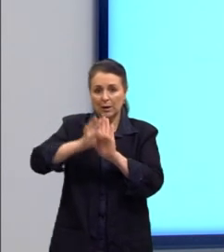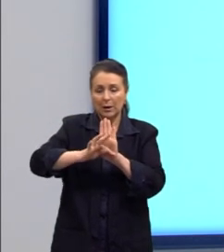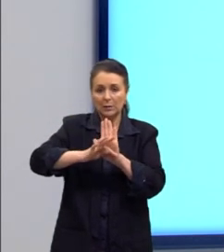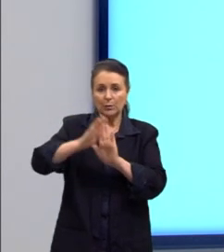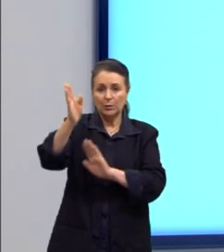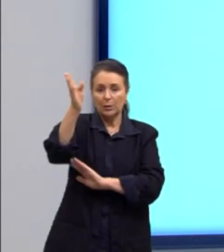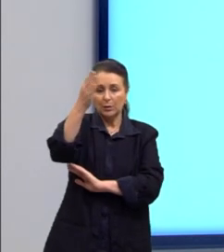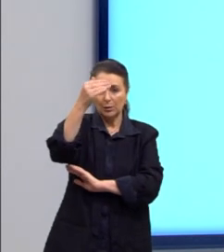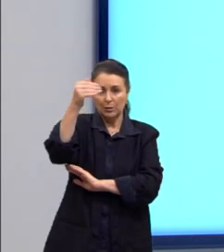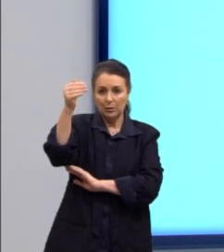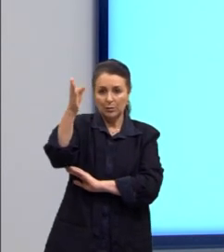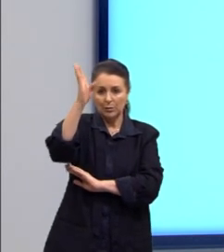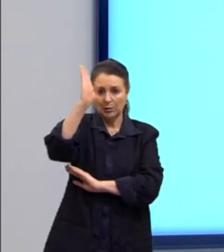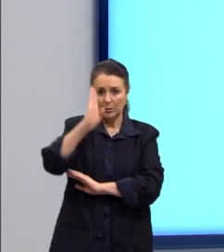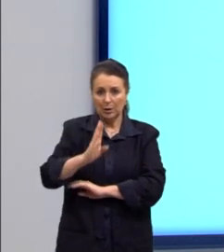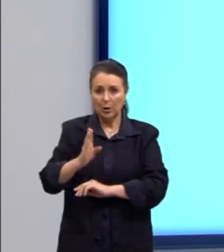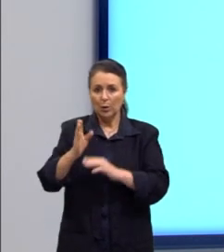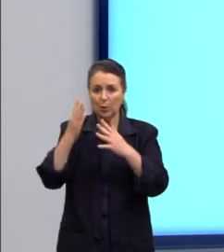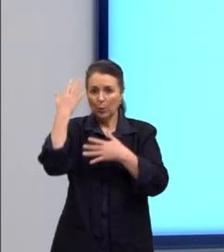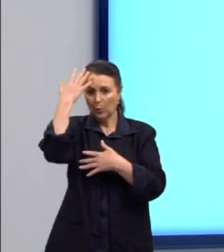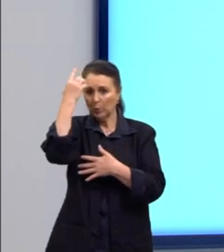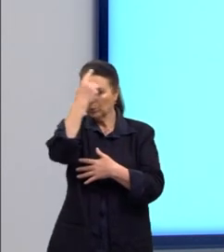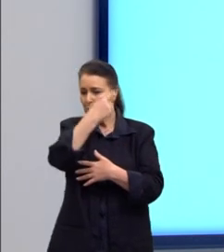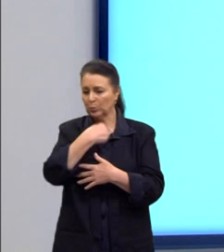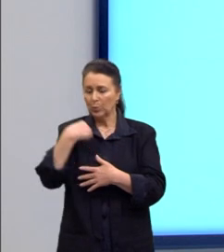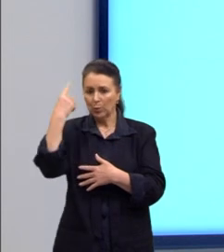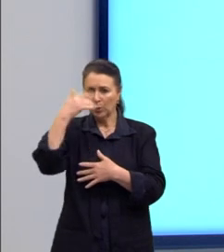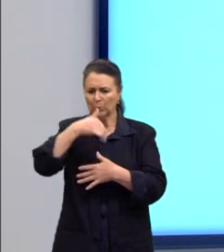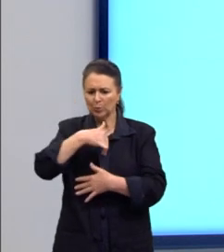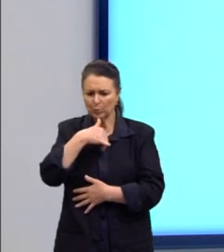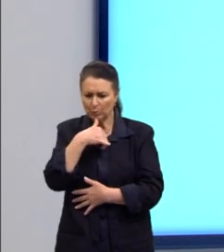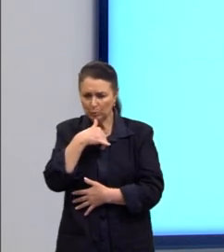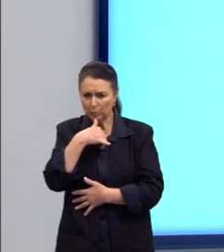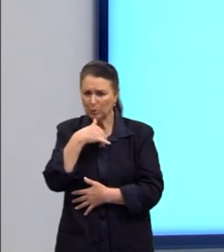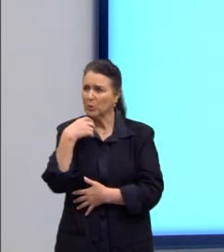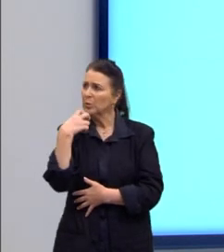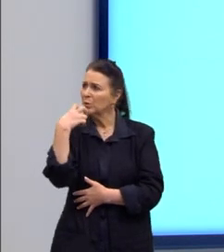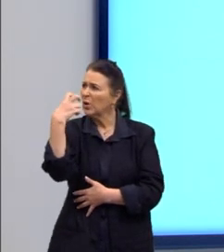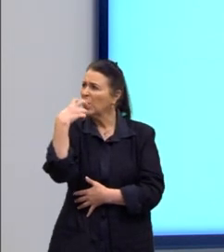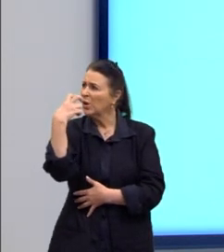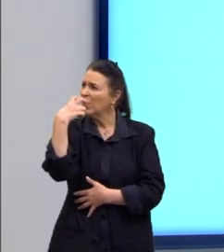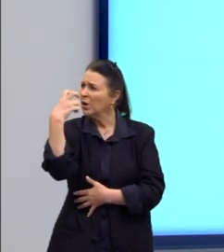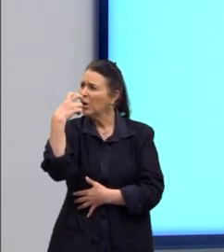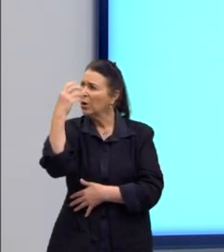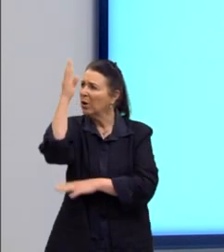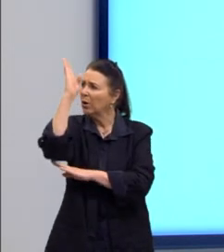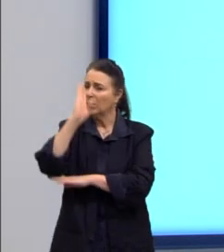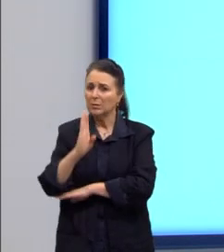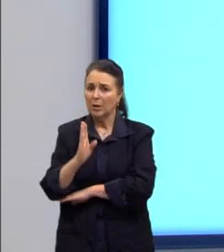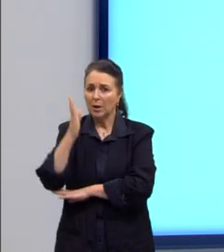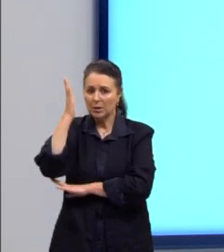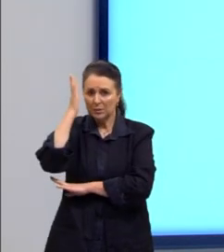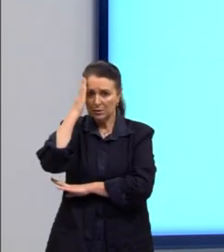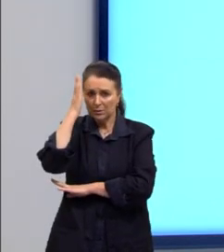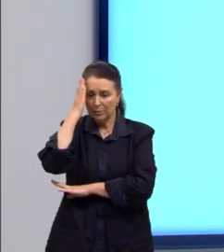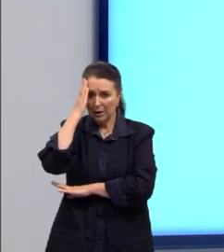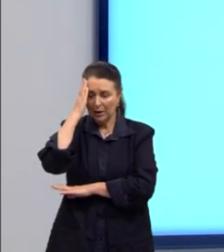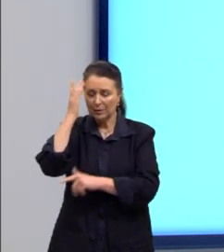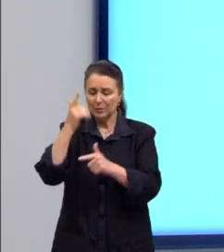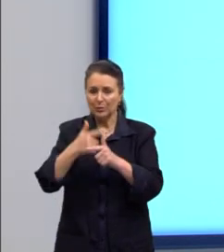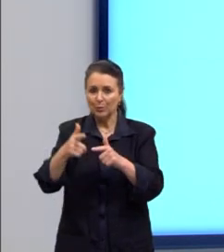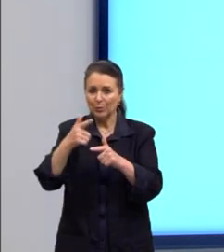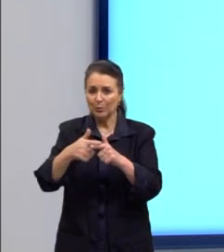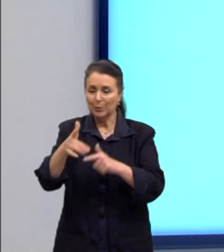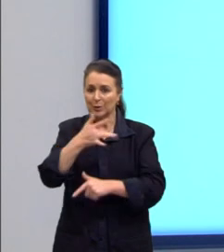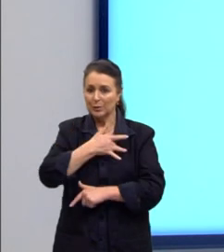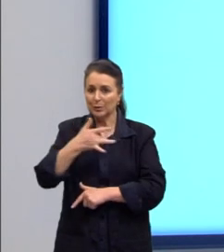com uma carinha de triste e diz o seguinte Socorro Brasil saiba mais sobre o problema de saúde que